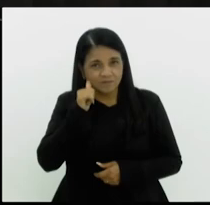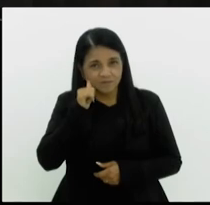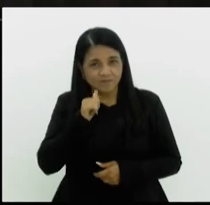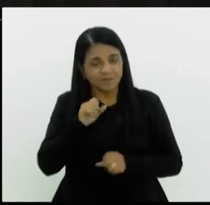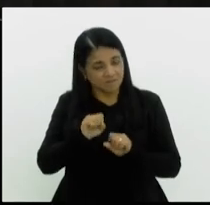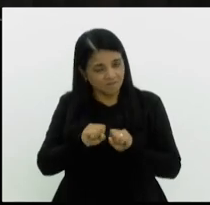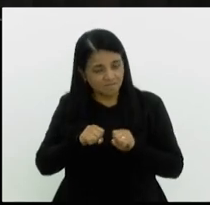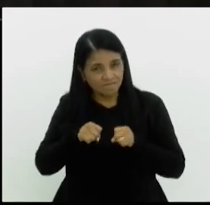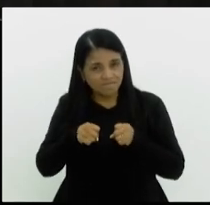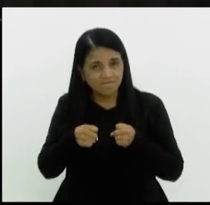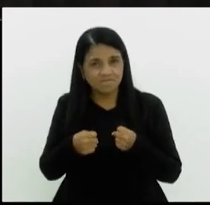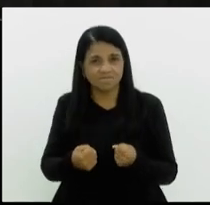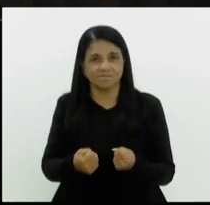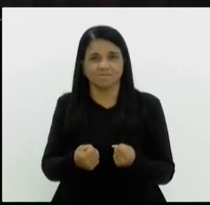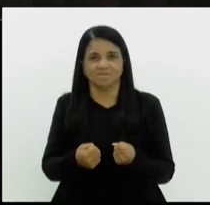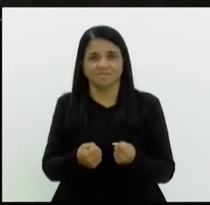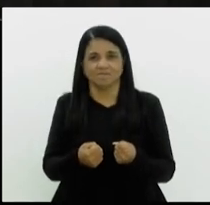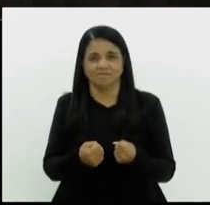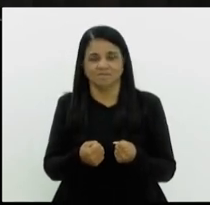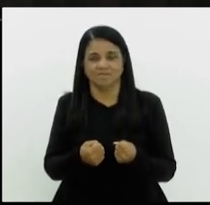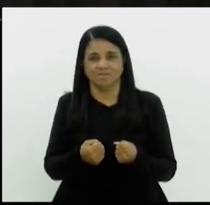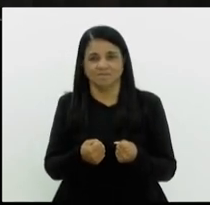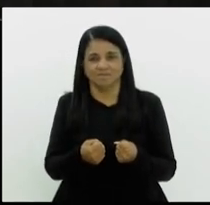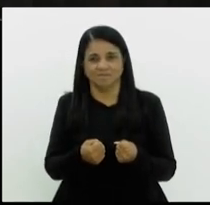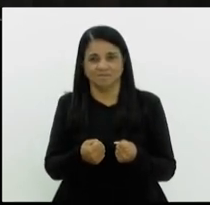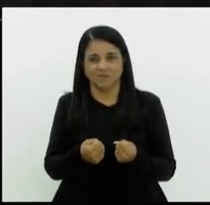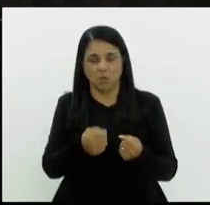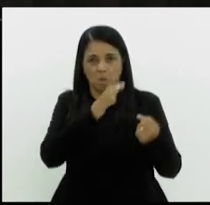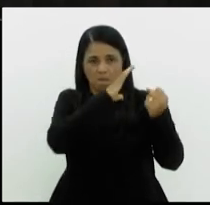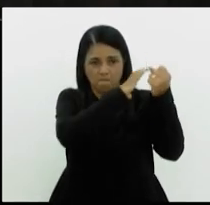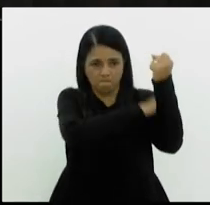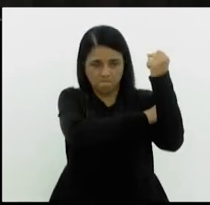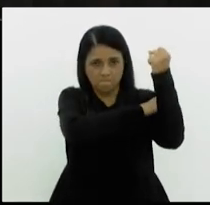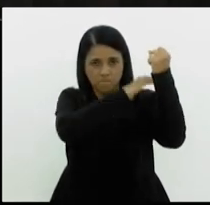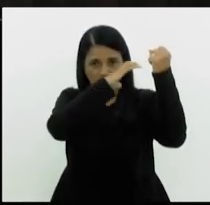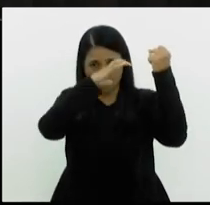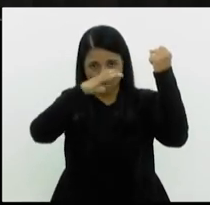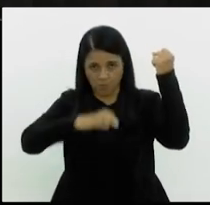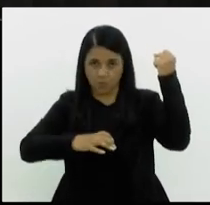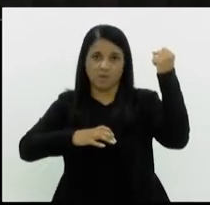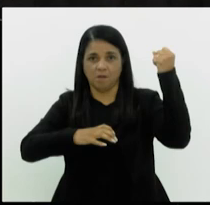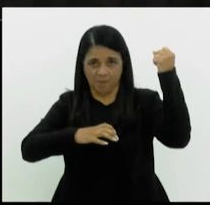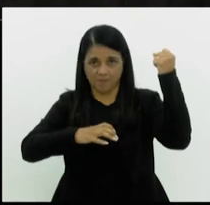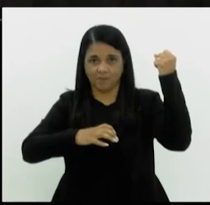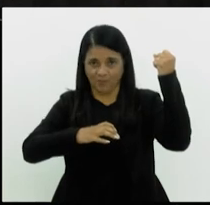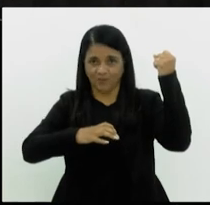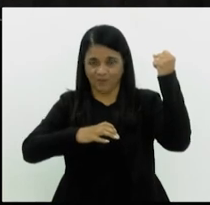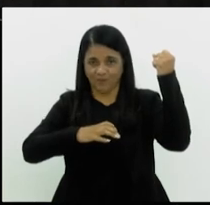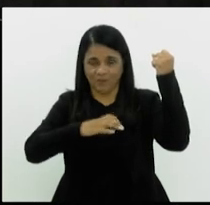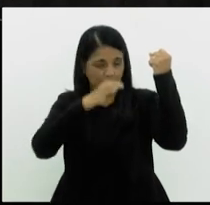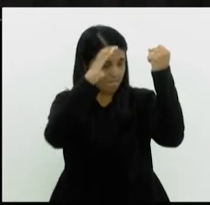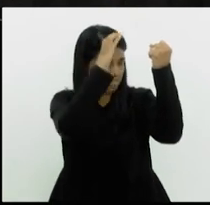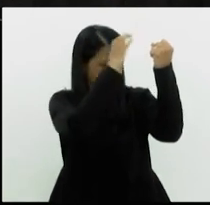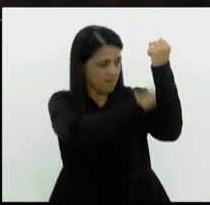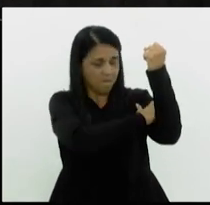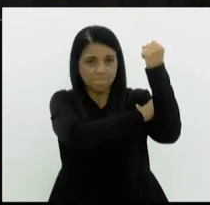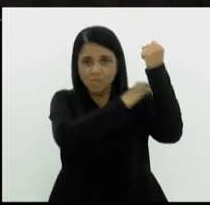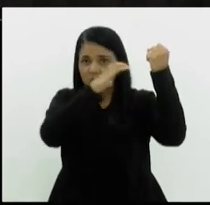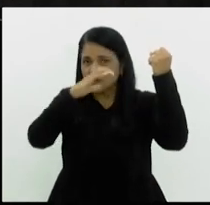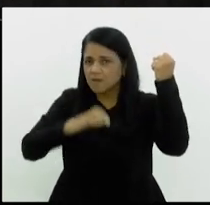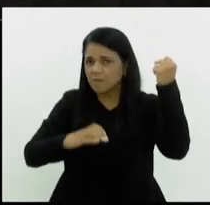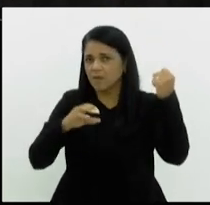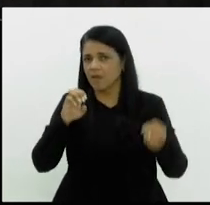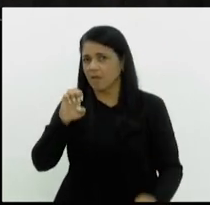defendem tanto o empoderamento, para usar uma expressão que eles gostam tanto, né, empoderamento da mulher,